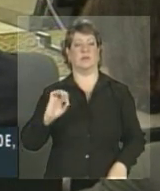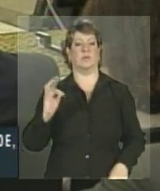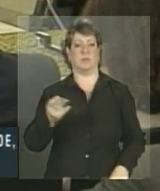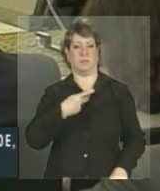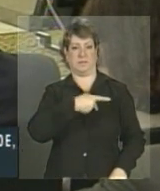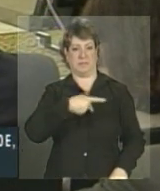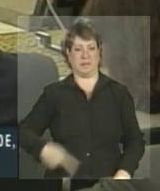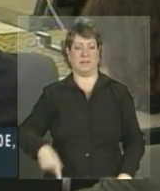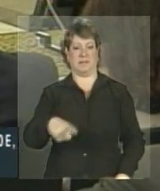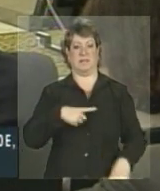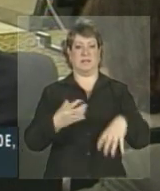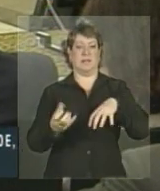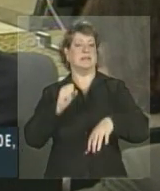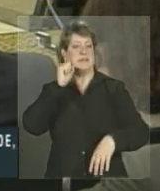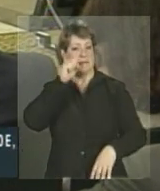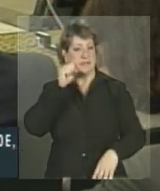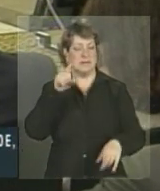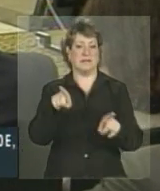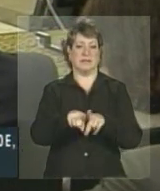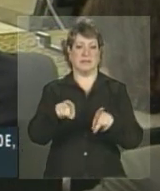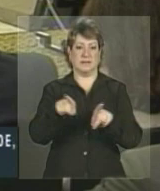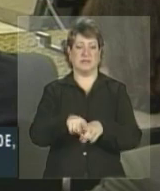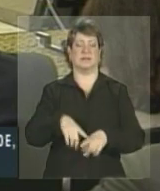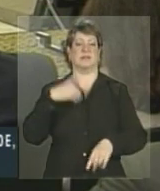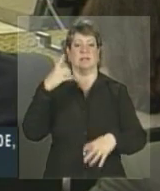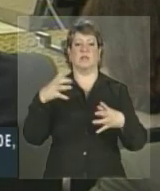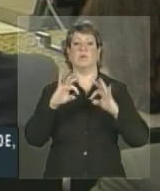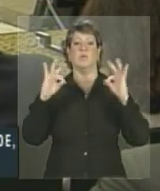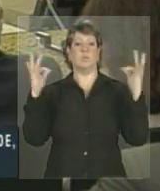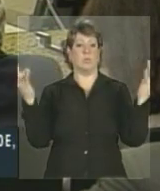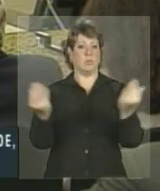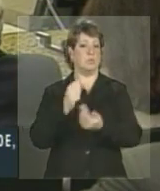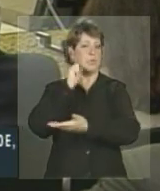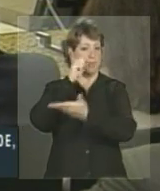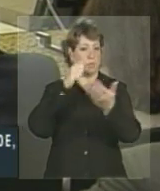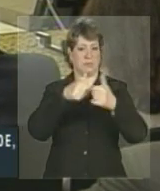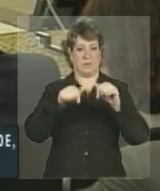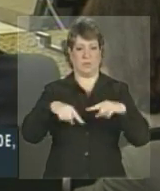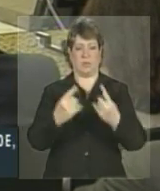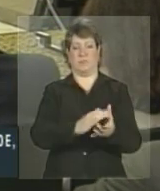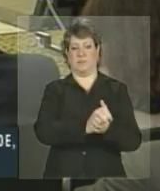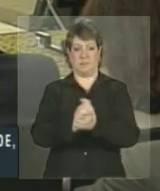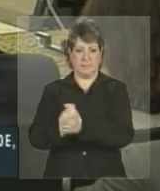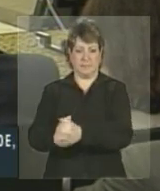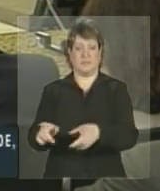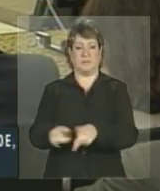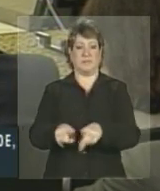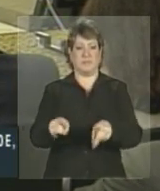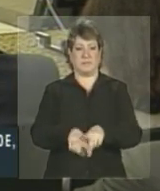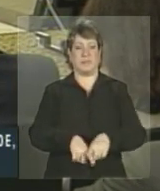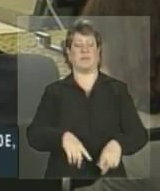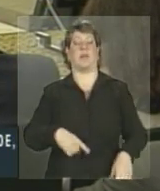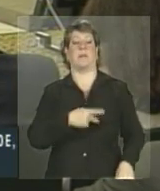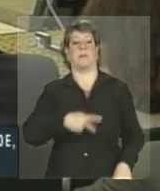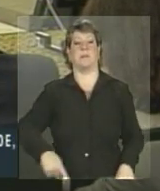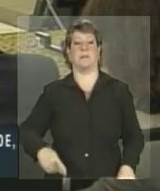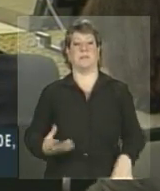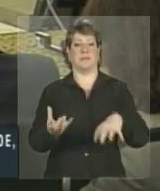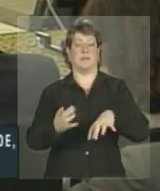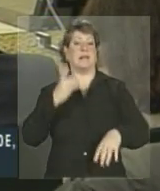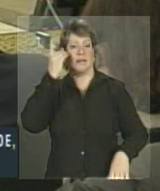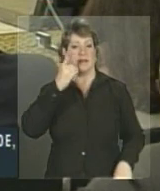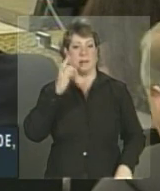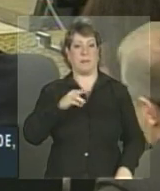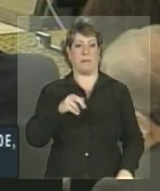exercício do Senado, em nome de quem cumprimento todos os senadores e senadoras aqui presentes, cumprimentar o presidente Marcos Maia, a Câmara dos Deputados, em nome de